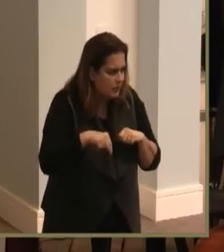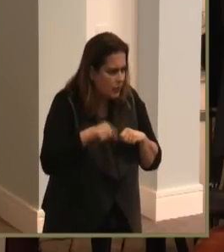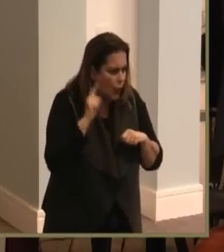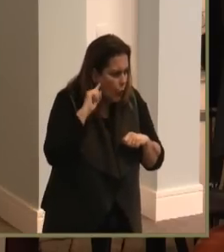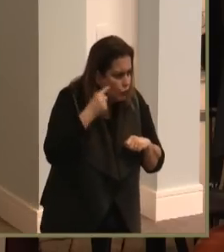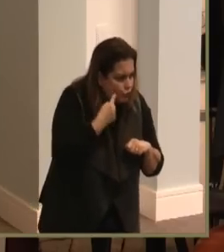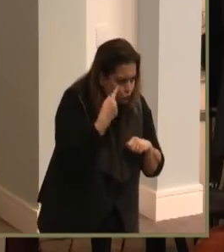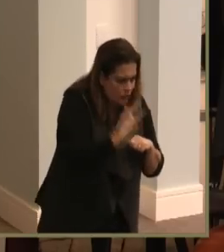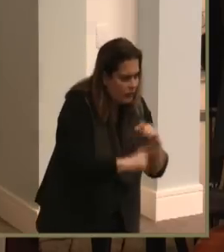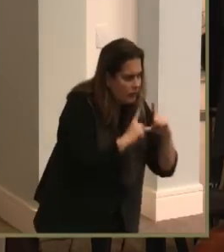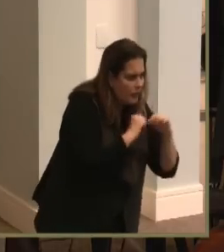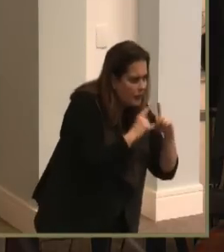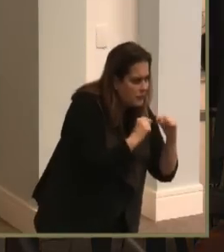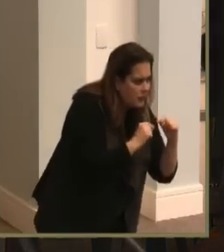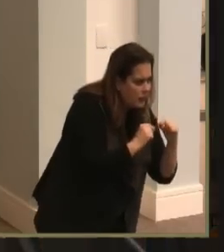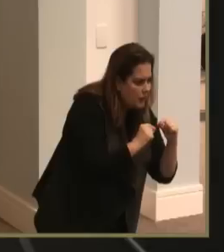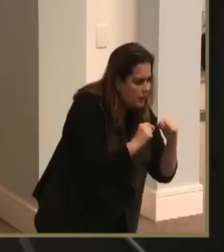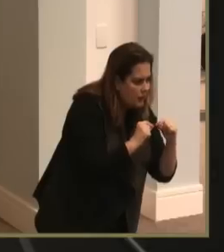como a nossa cidade.